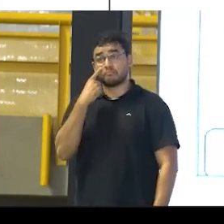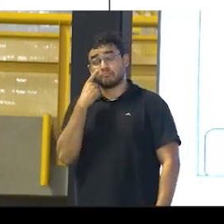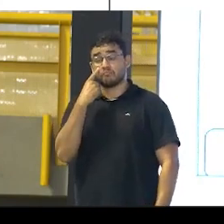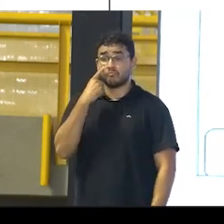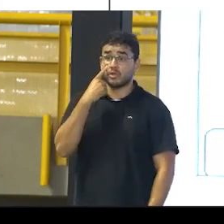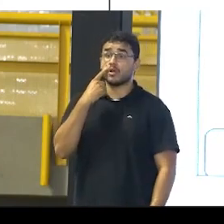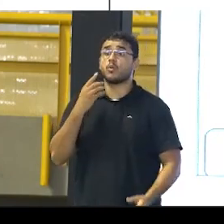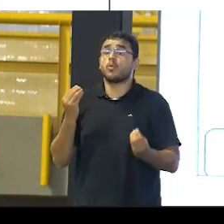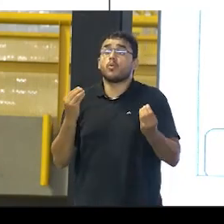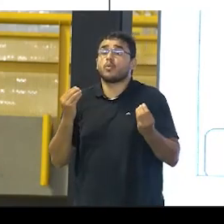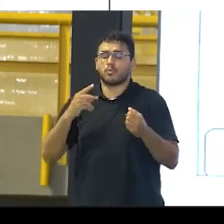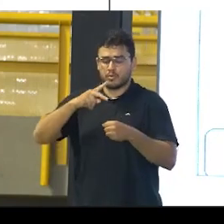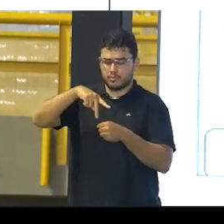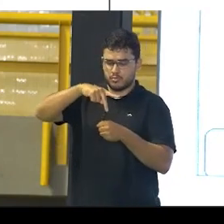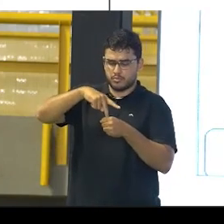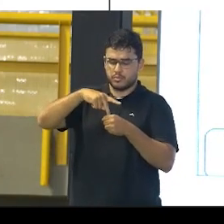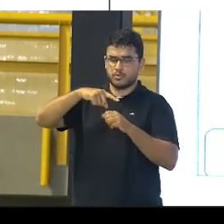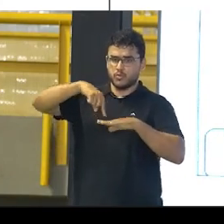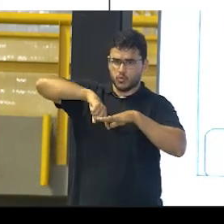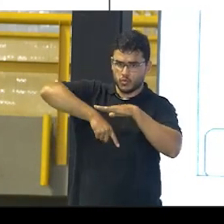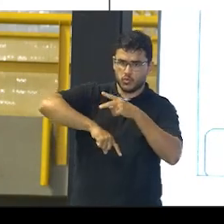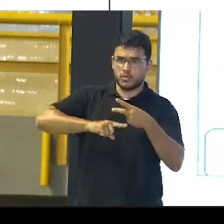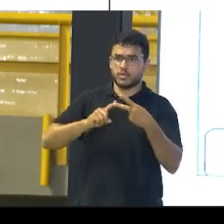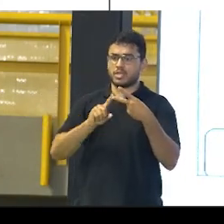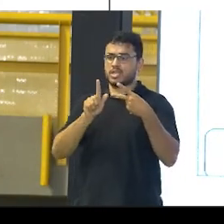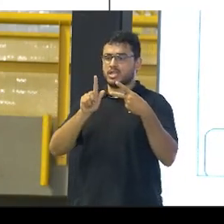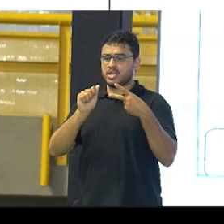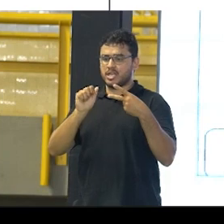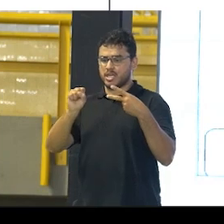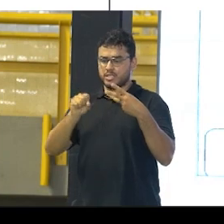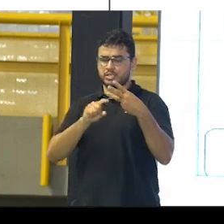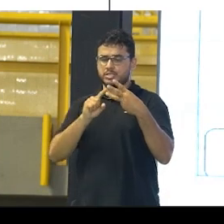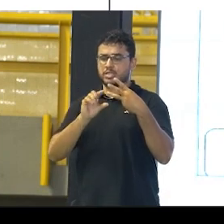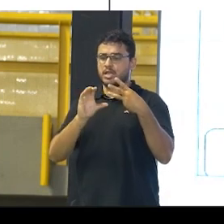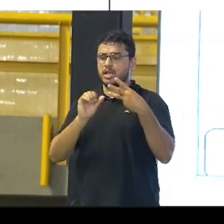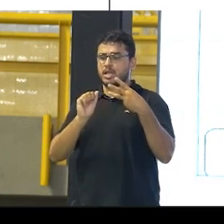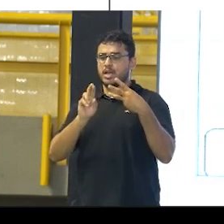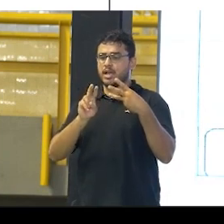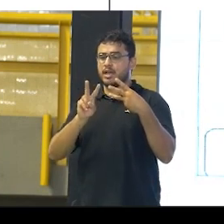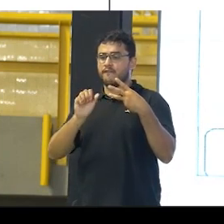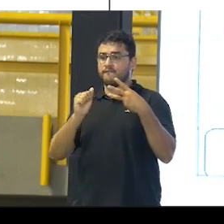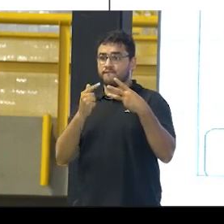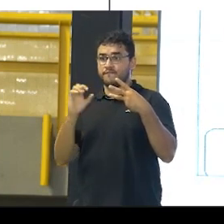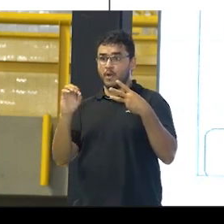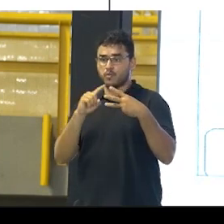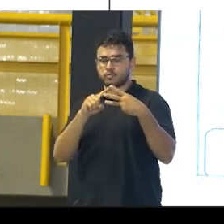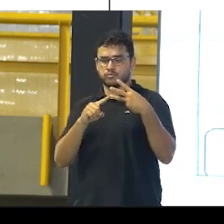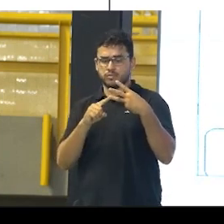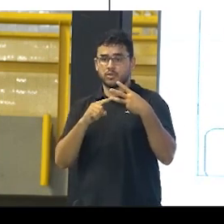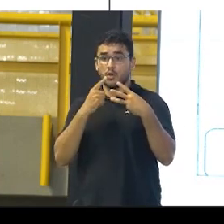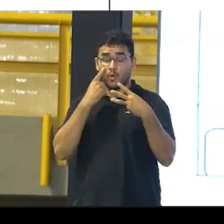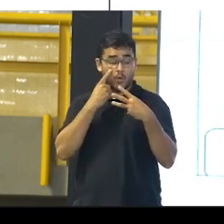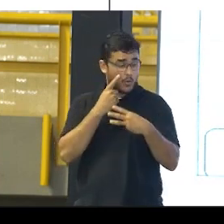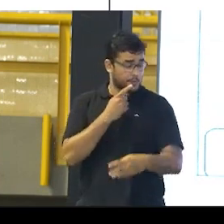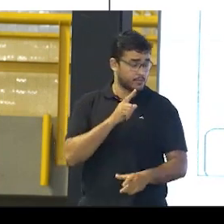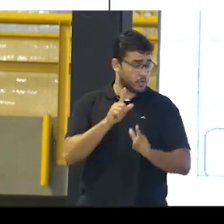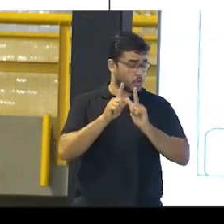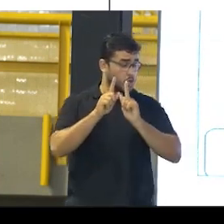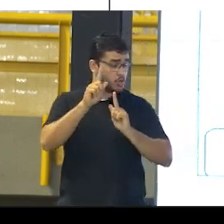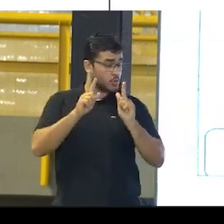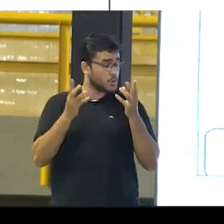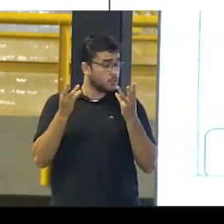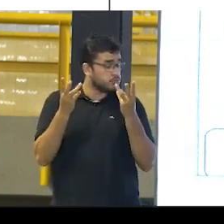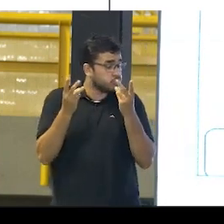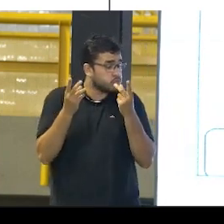se você somar petróleo, gás e carvão desse lado, tá? A minha direita, a esquerda de